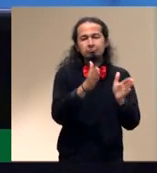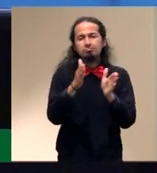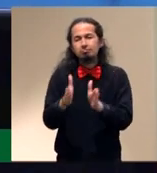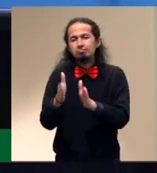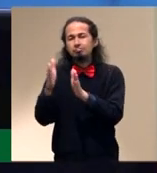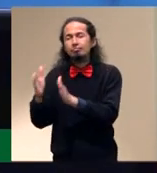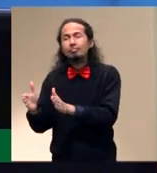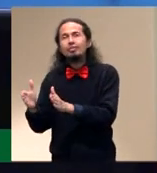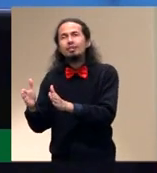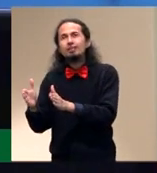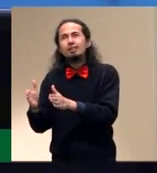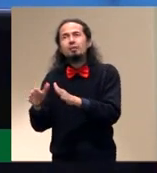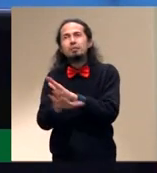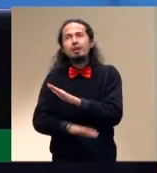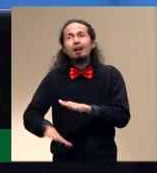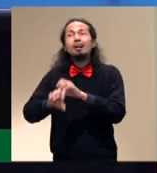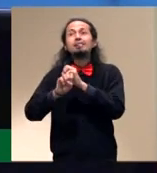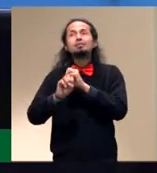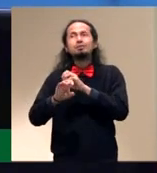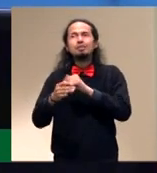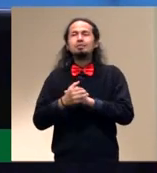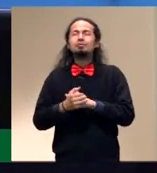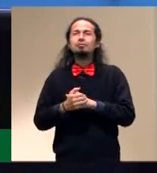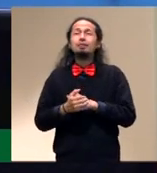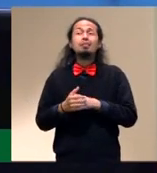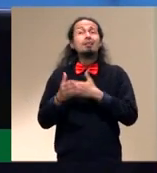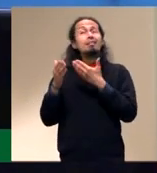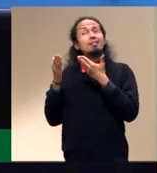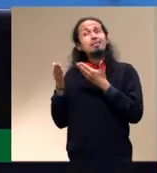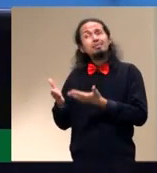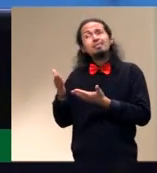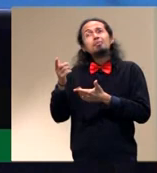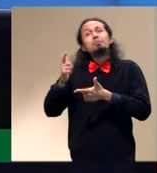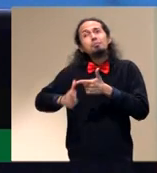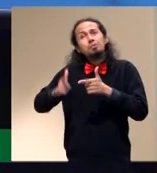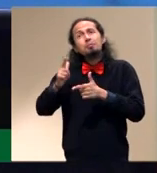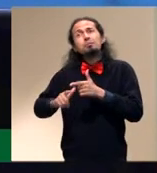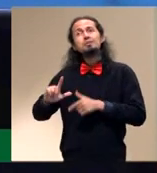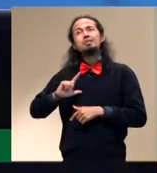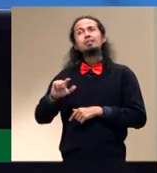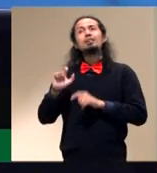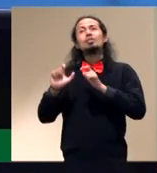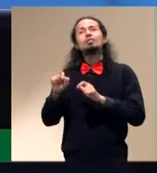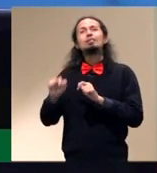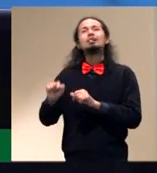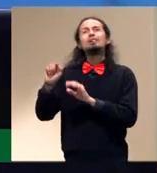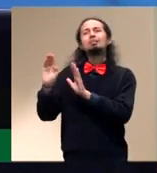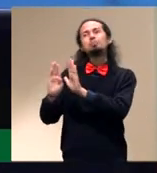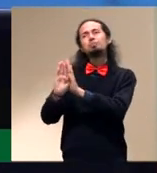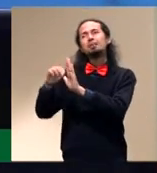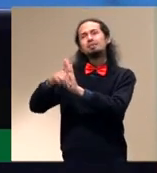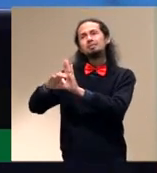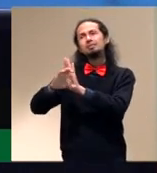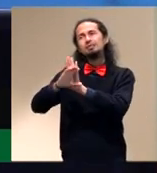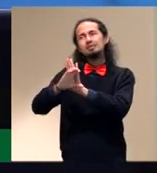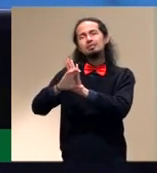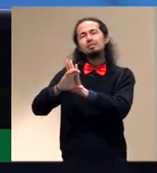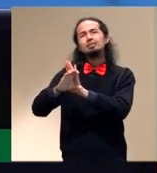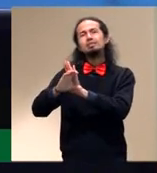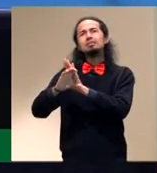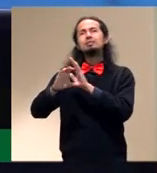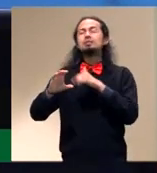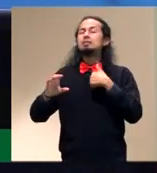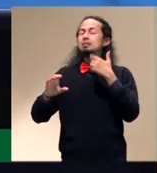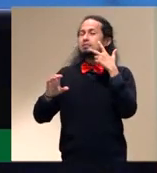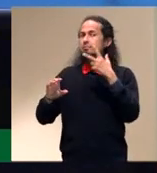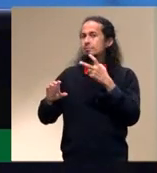esse talvez seja um entrave ali da BNCC que acabou por nos distanciar em alguns aspectos do seu eixo